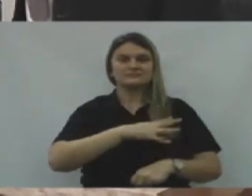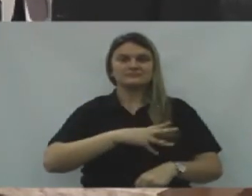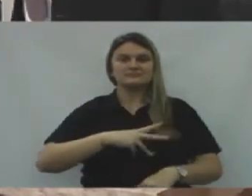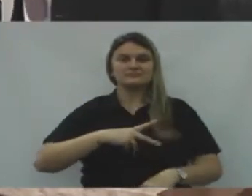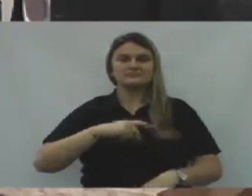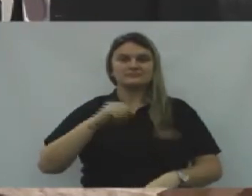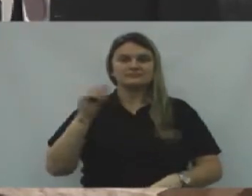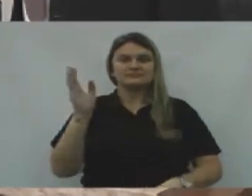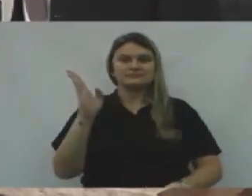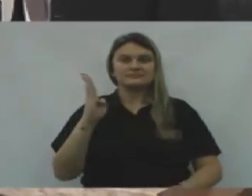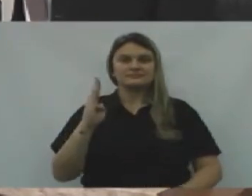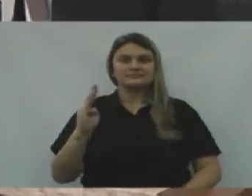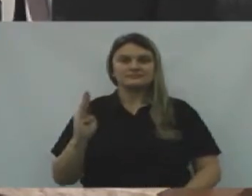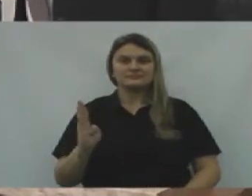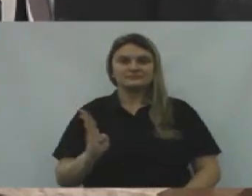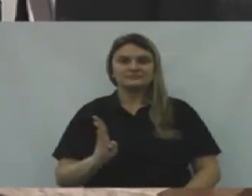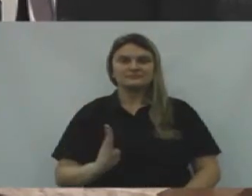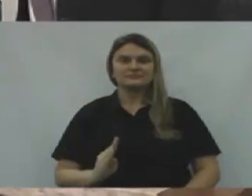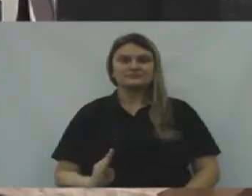Brasil.